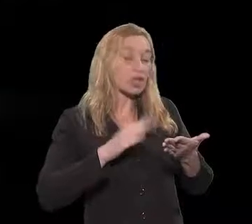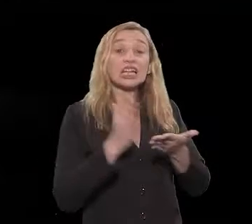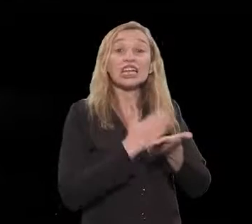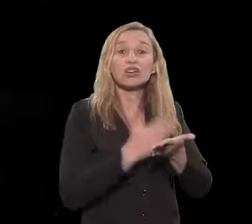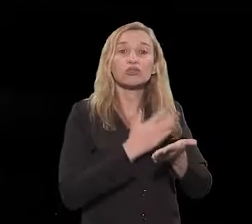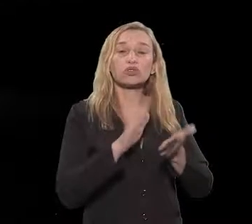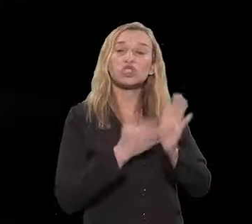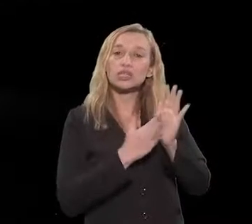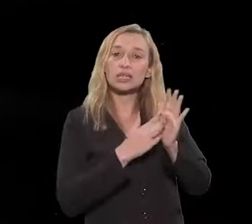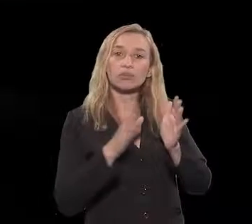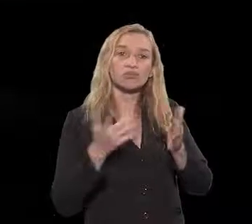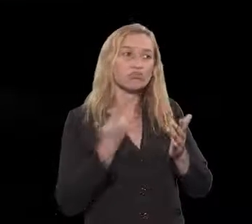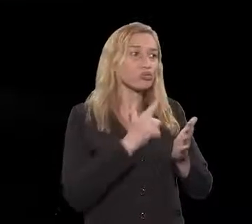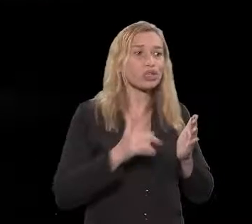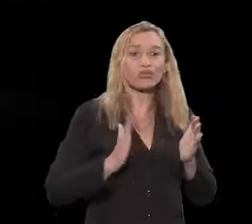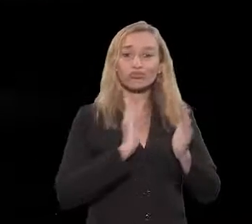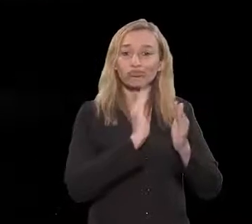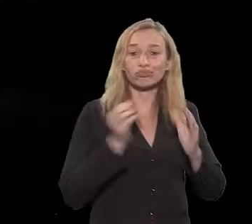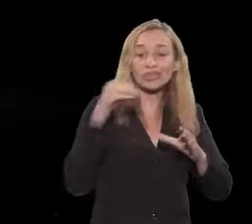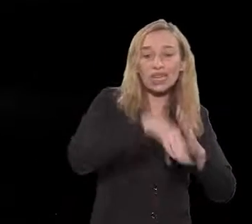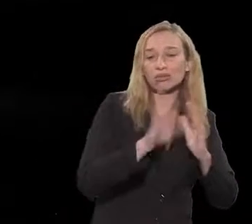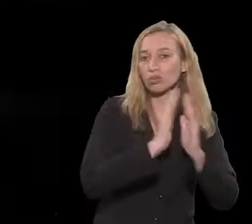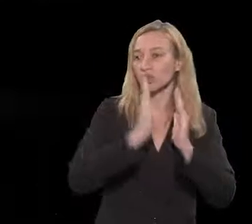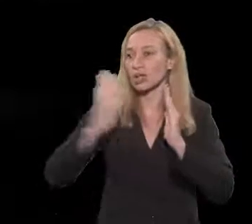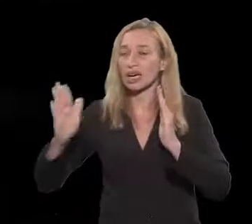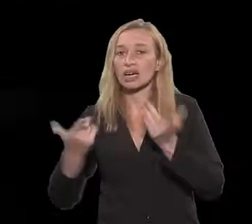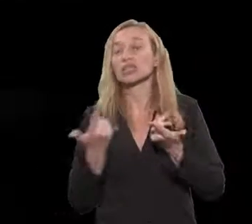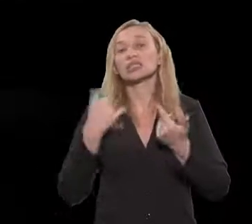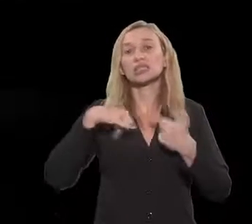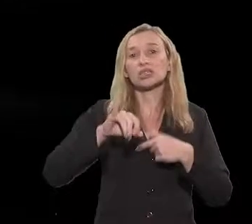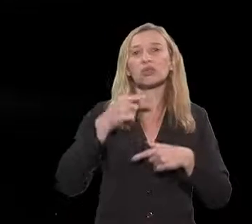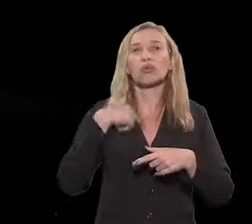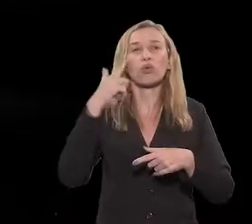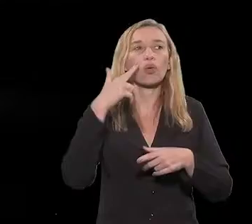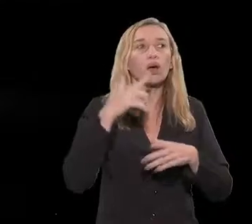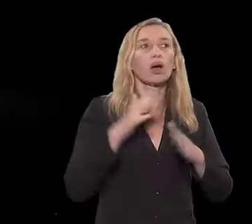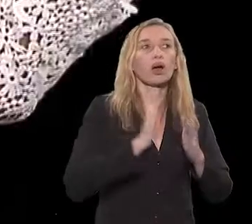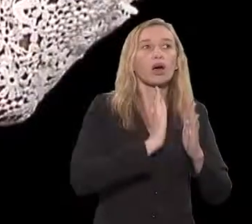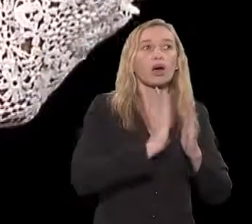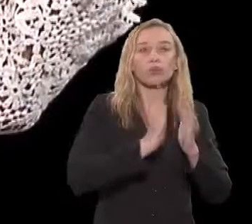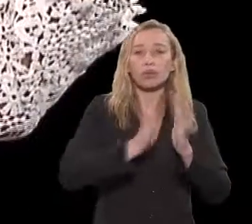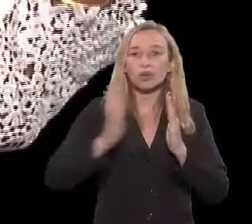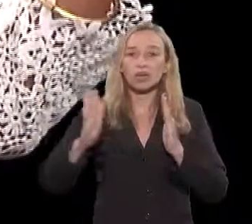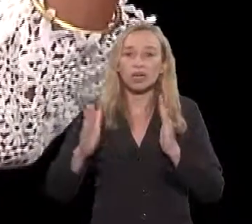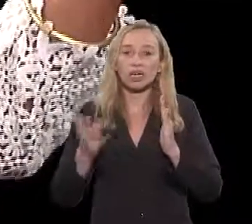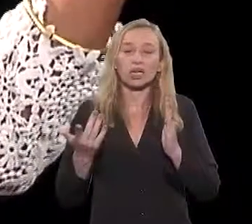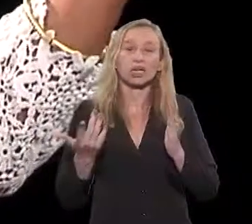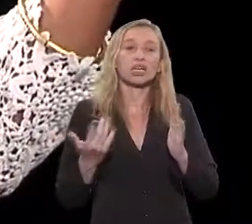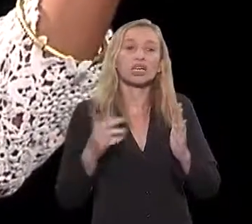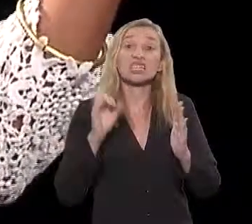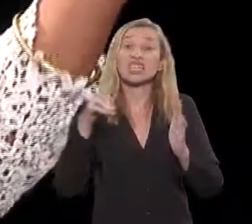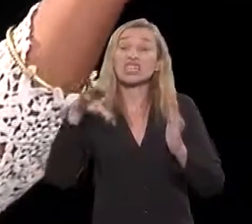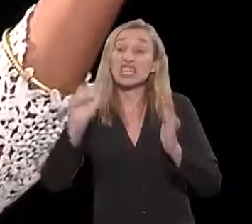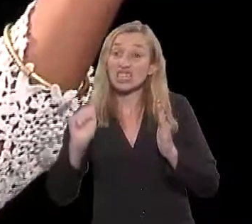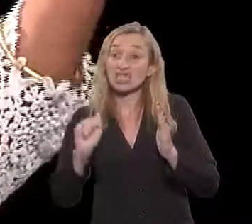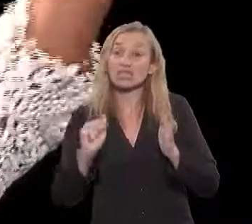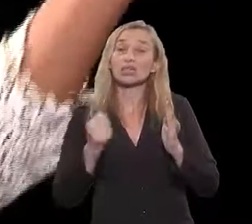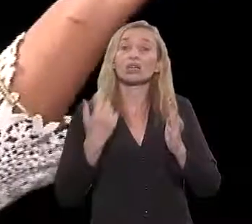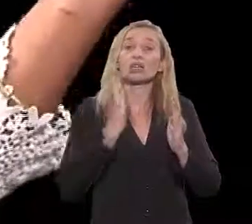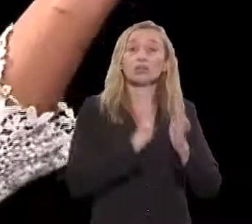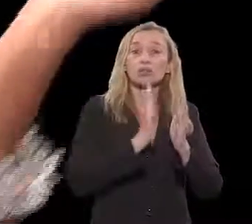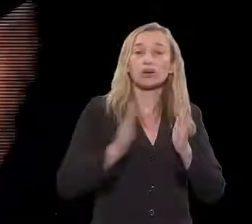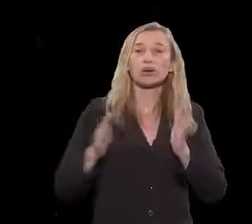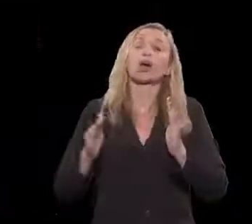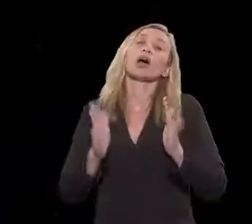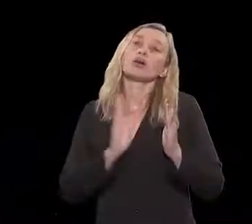não tenho isso, às vezes, numa biblioteca. Porque se eu for, por exemplo, numa biblioteca que eu frequento muito aqui, CCBB, por exemplo, a Biblioteca do Centro